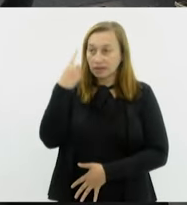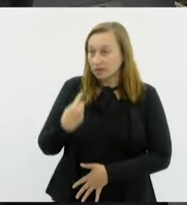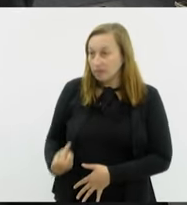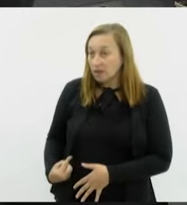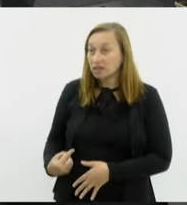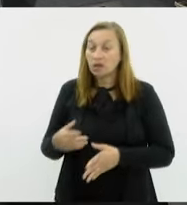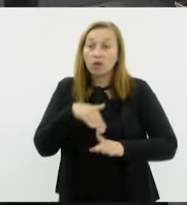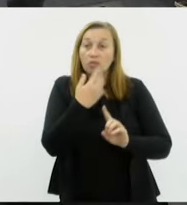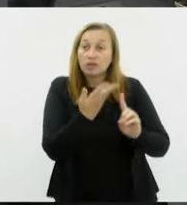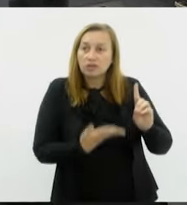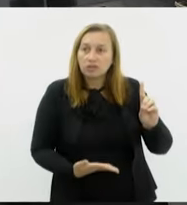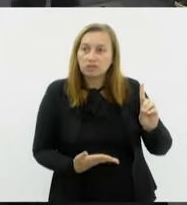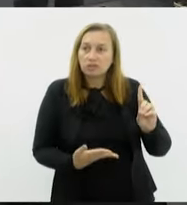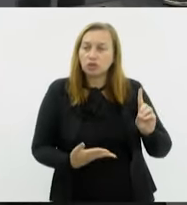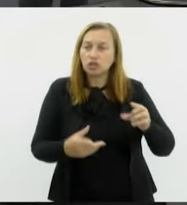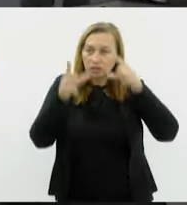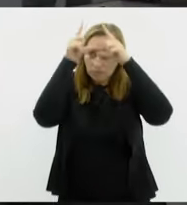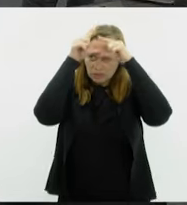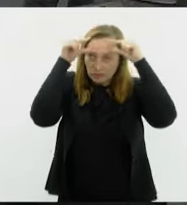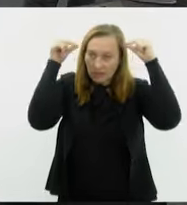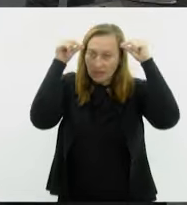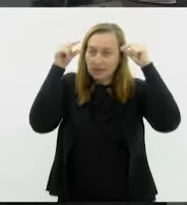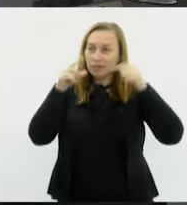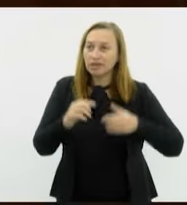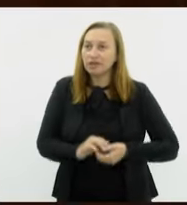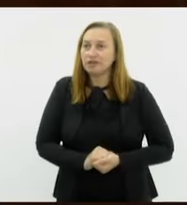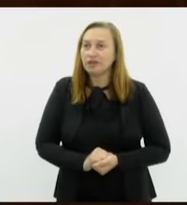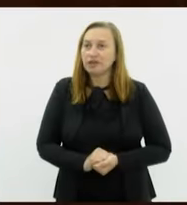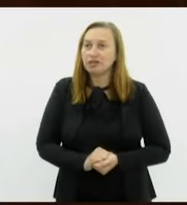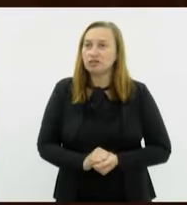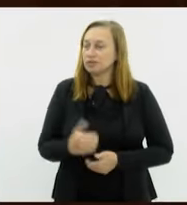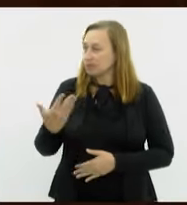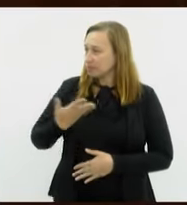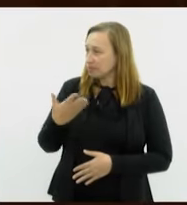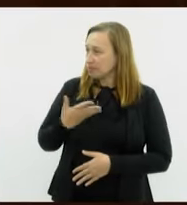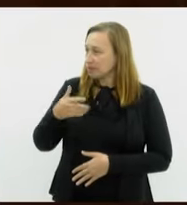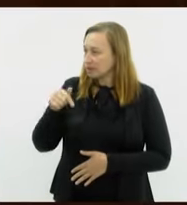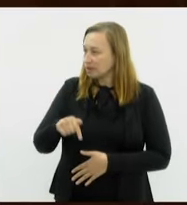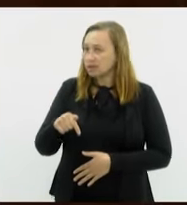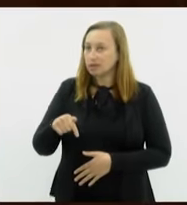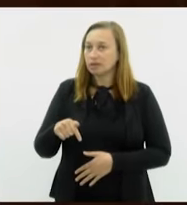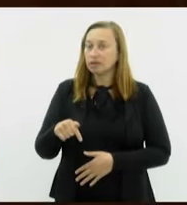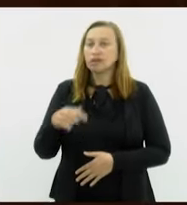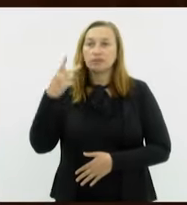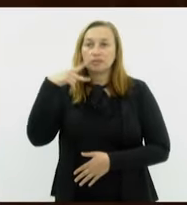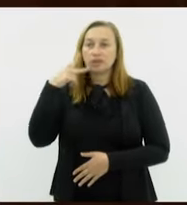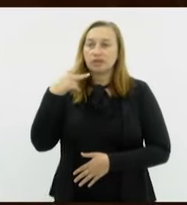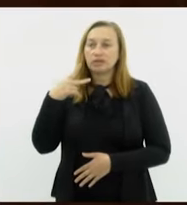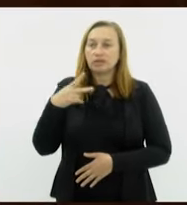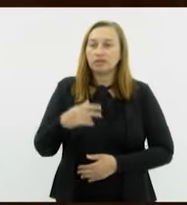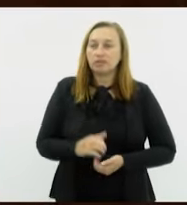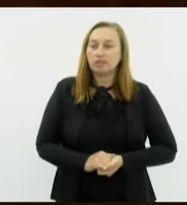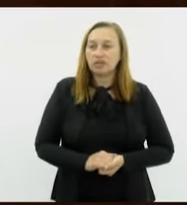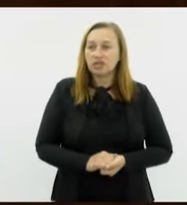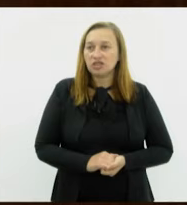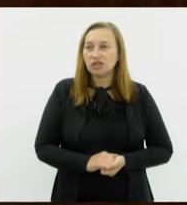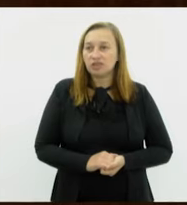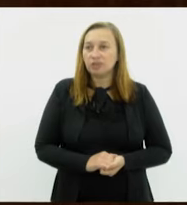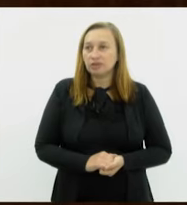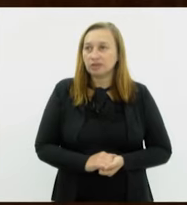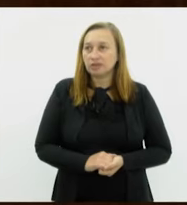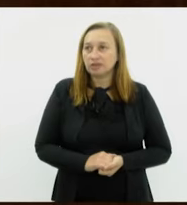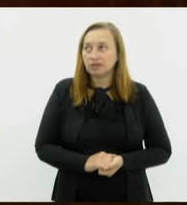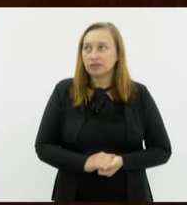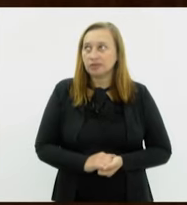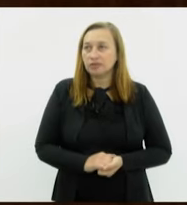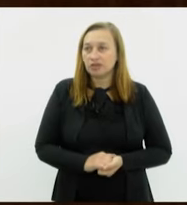em homenagear a enfermeira Rejane, que foi colega da gente aqui no Parlamento e que muito contribuiu para inúmeros debates, seja